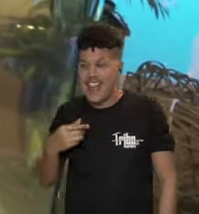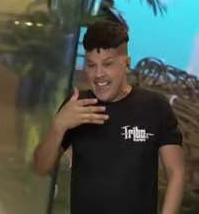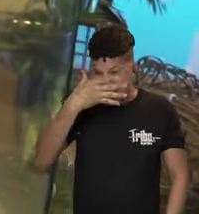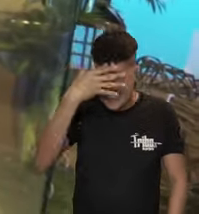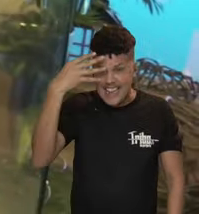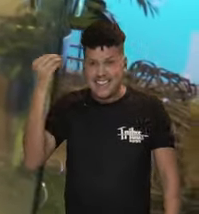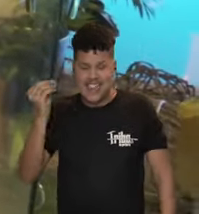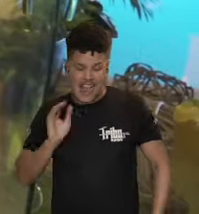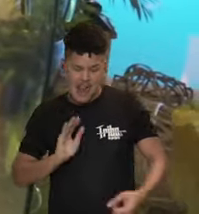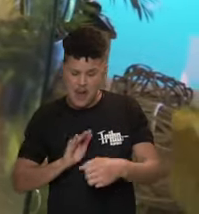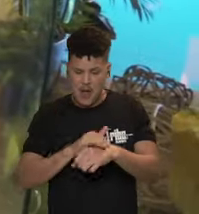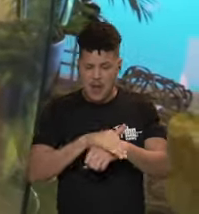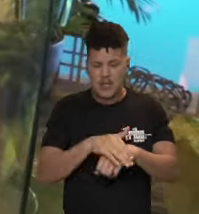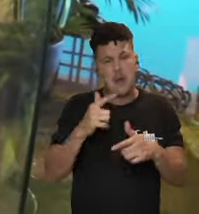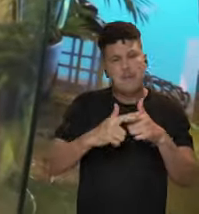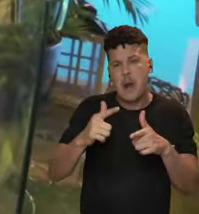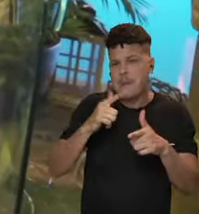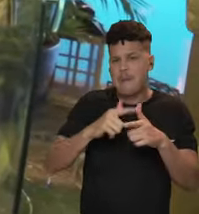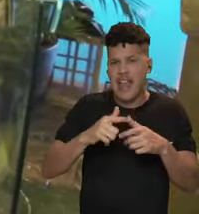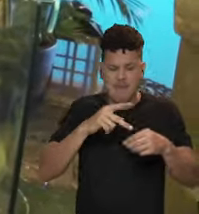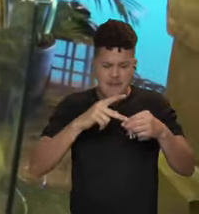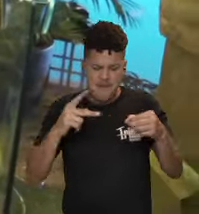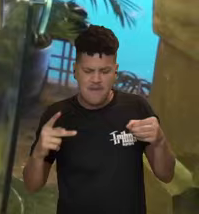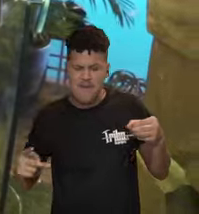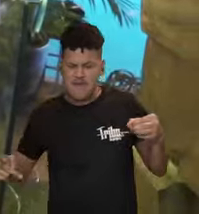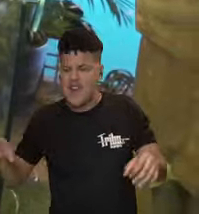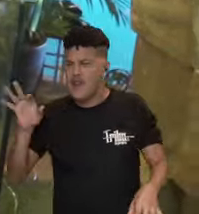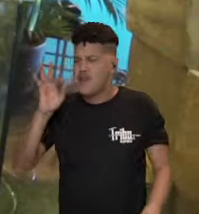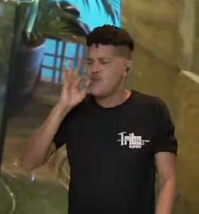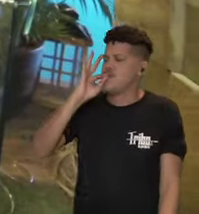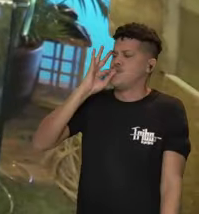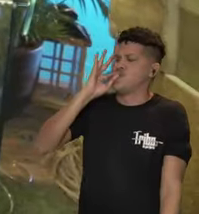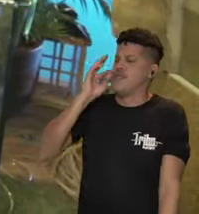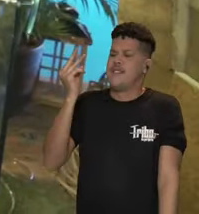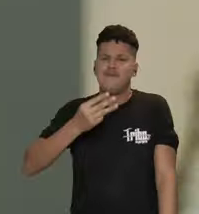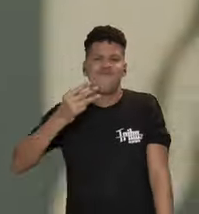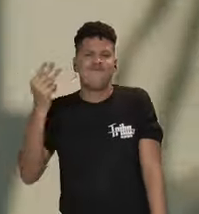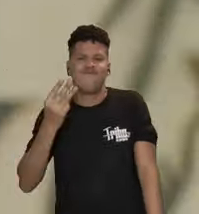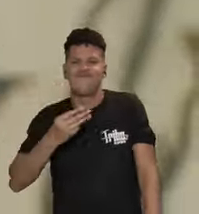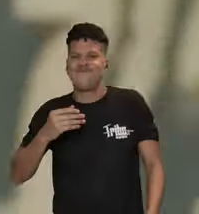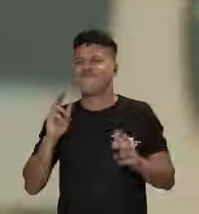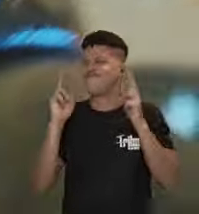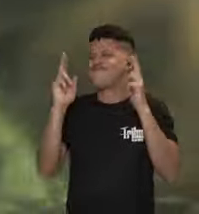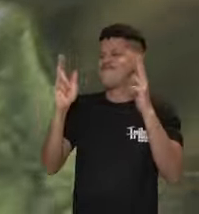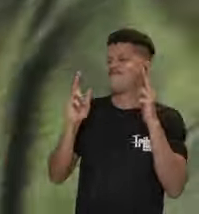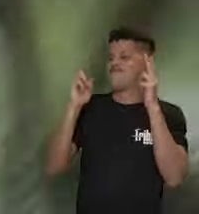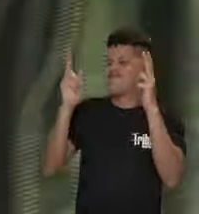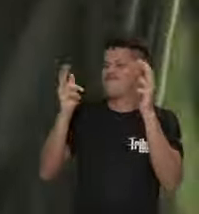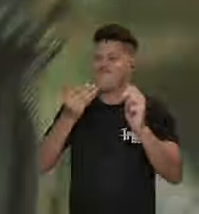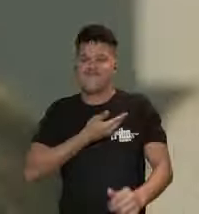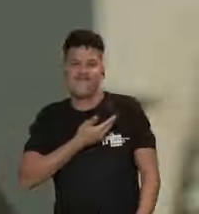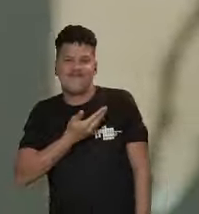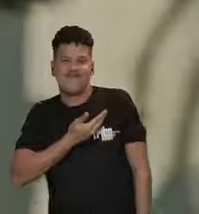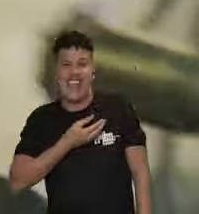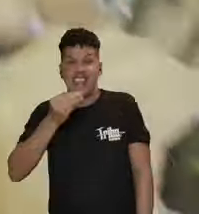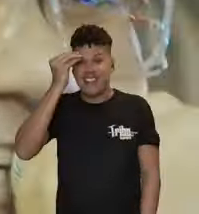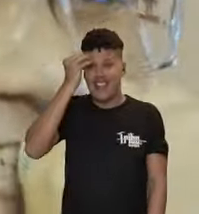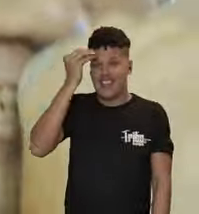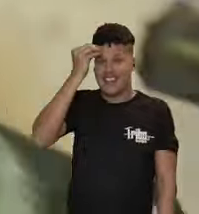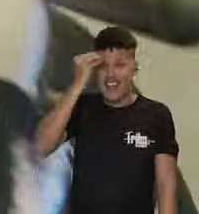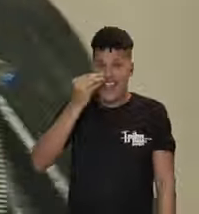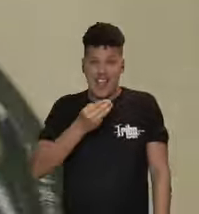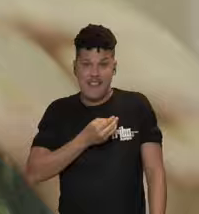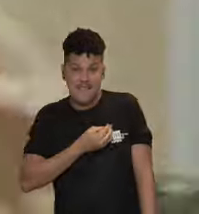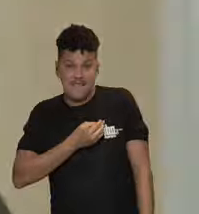uma noite a estreita da quebrada. Fumar um, pegar umas donas, curtir com os parceiros e entender que a vida é muito mais do